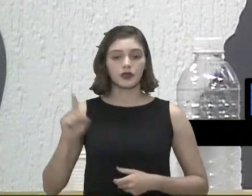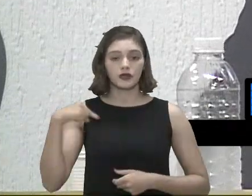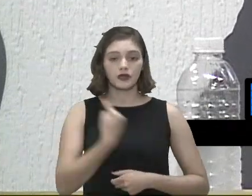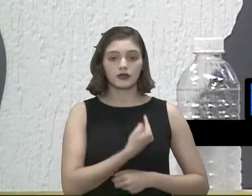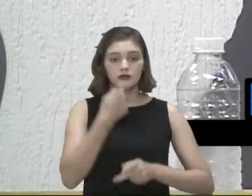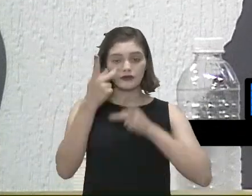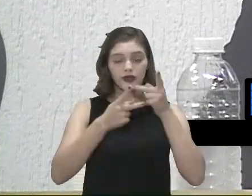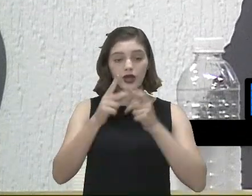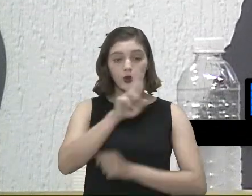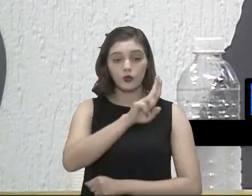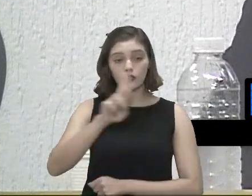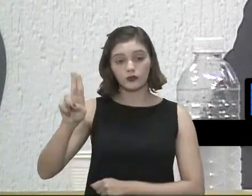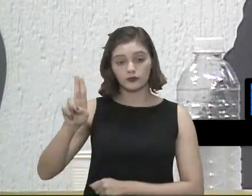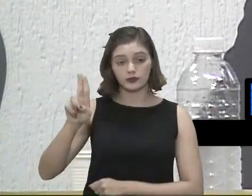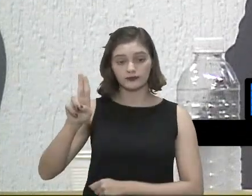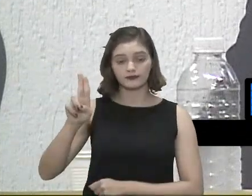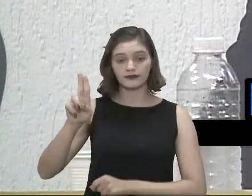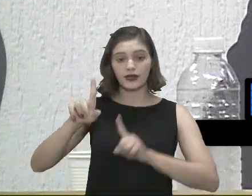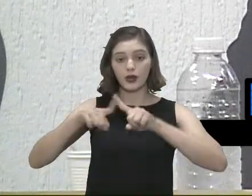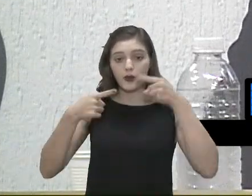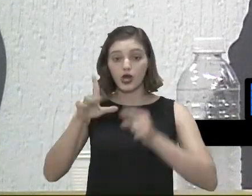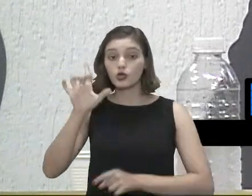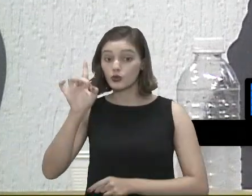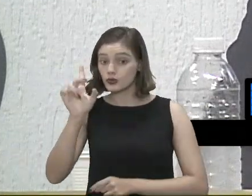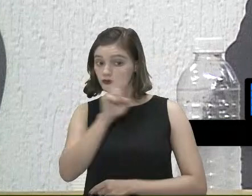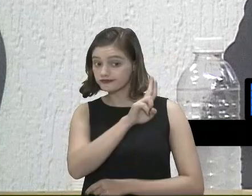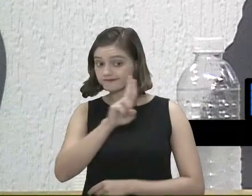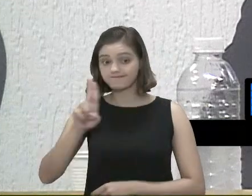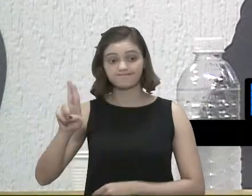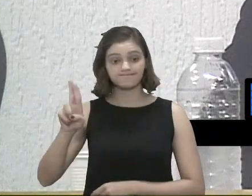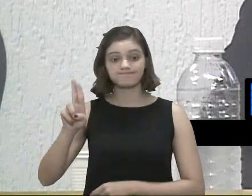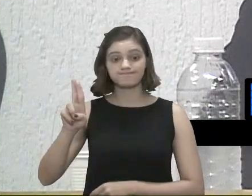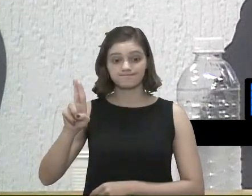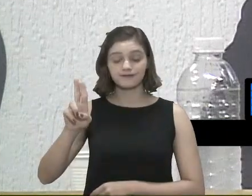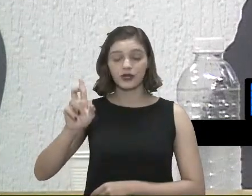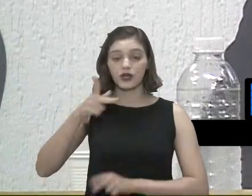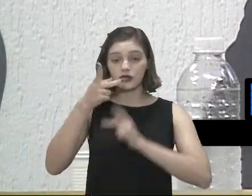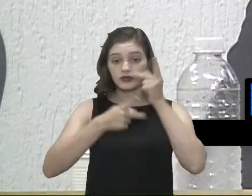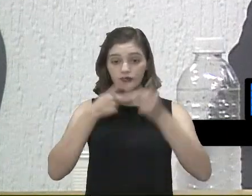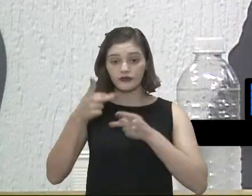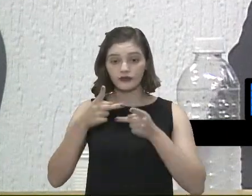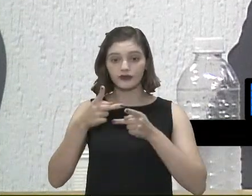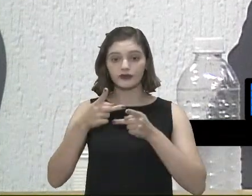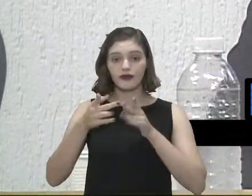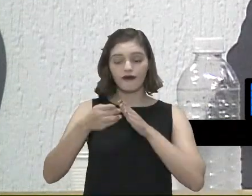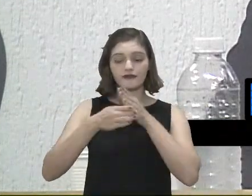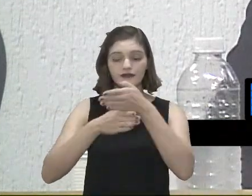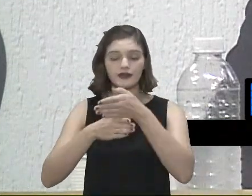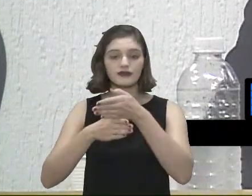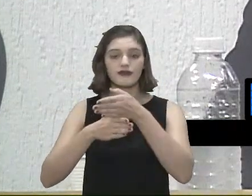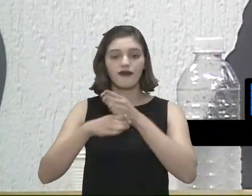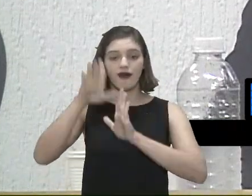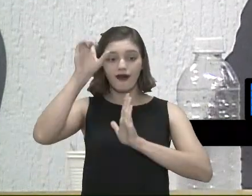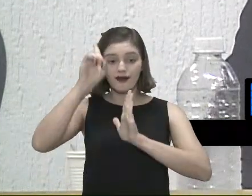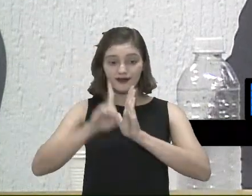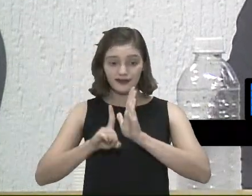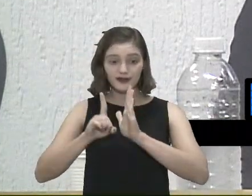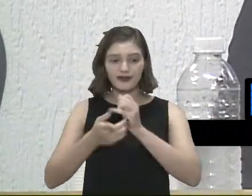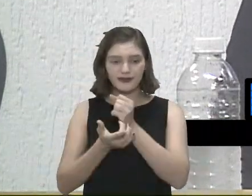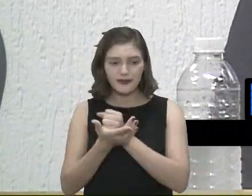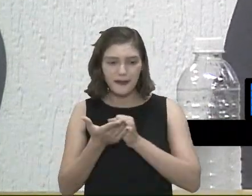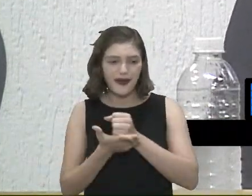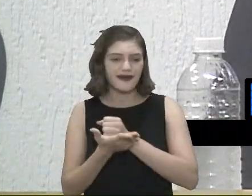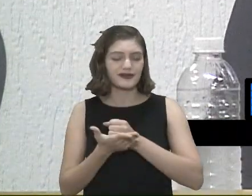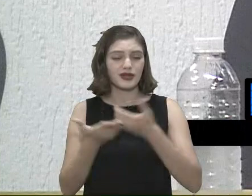hoje do nome, mas não é só o nome. A gente está falando do acesso mínimo a direitos básicos, que